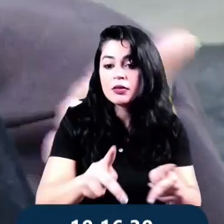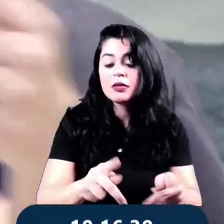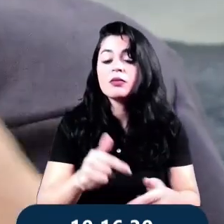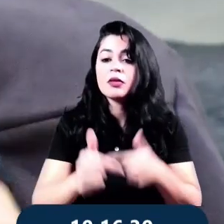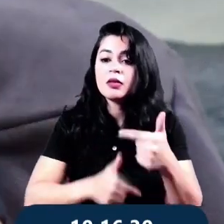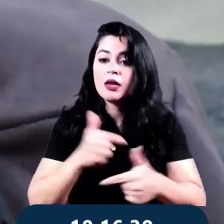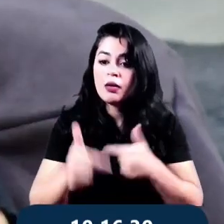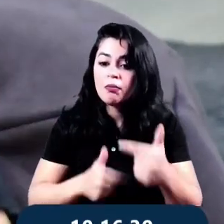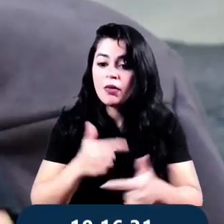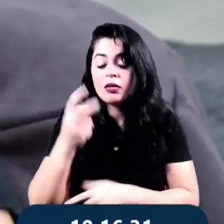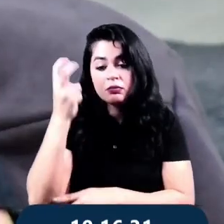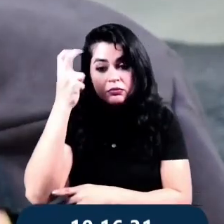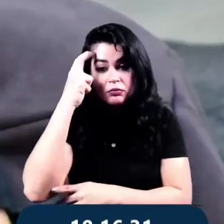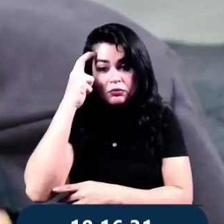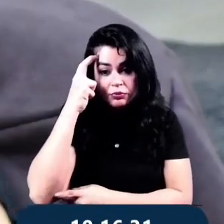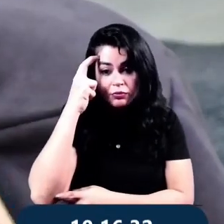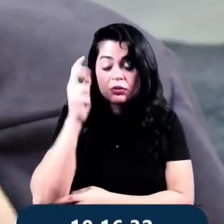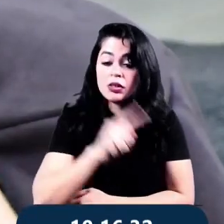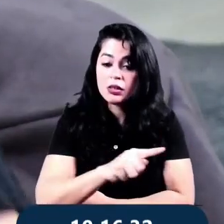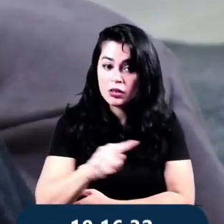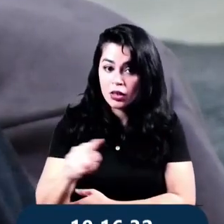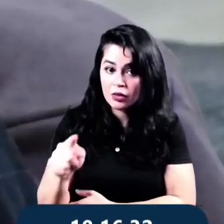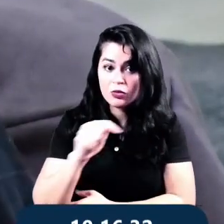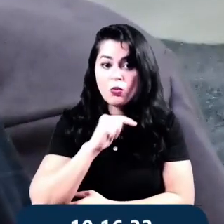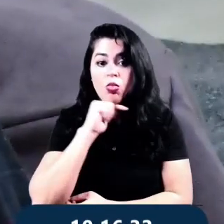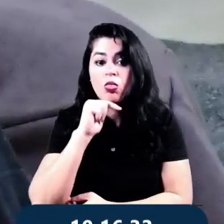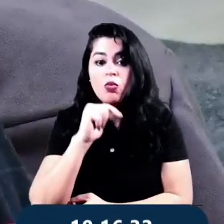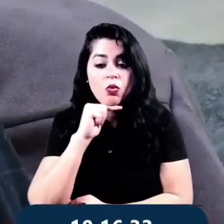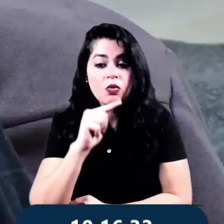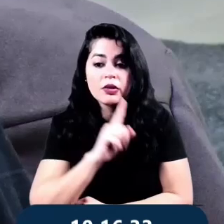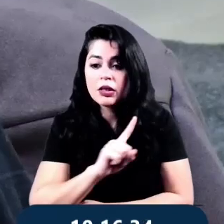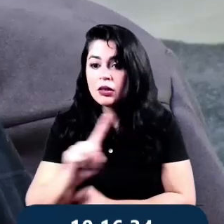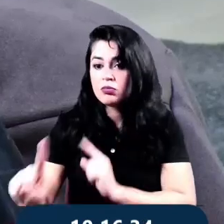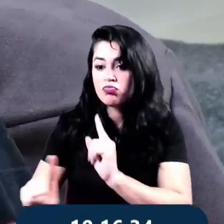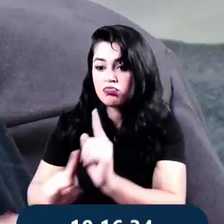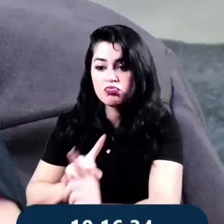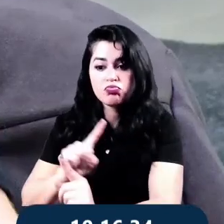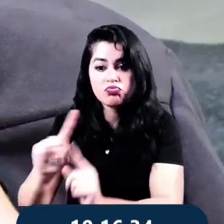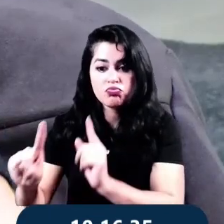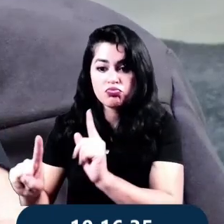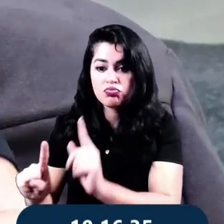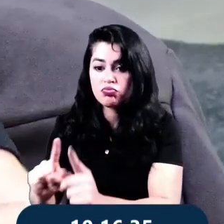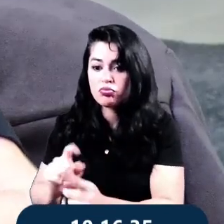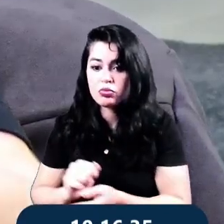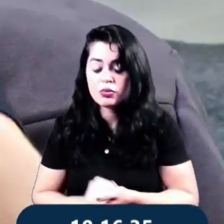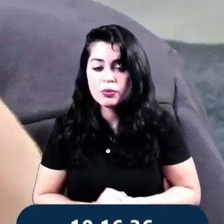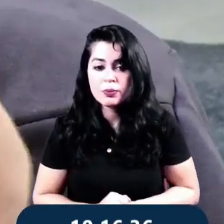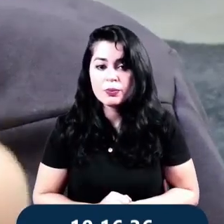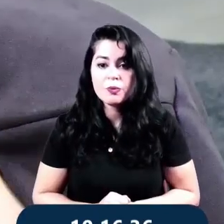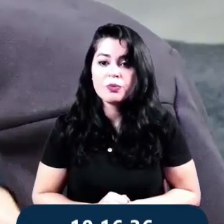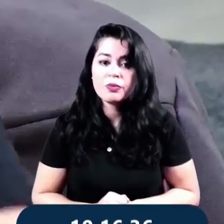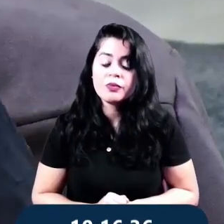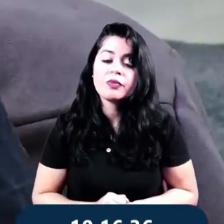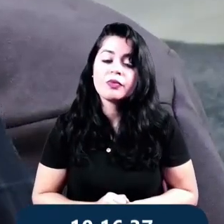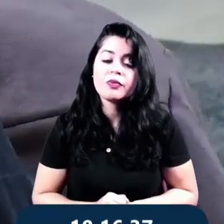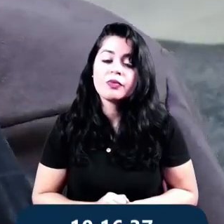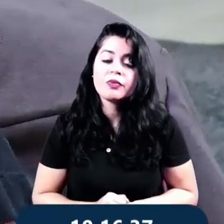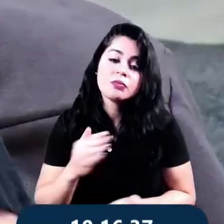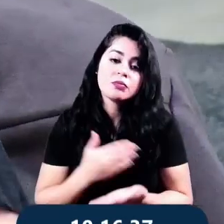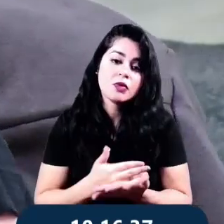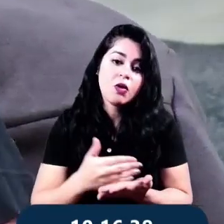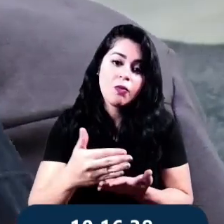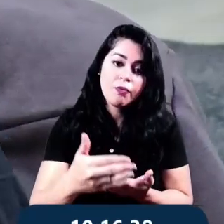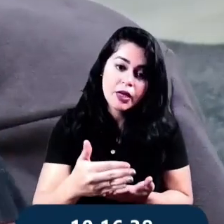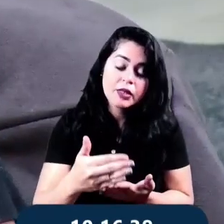e esses não conseguem ocupar da forma que eles vislumbram, eles começam, aí eles colocam outro